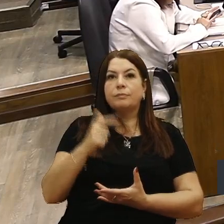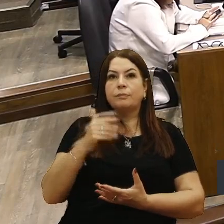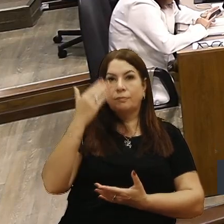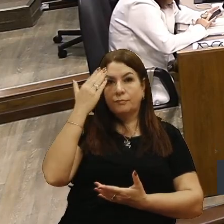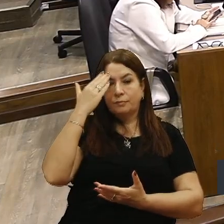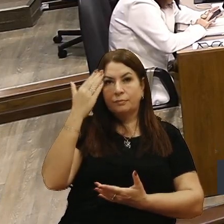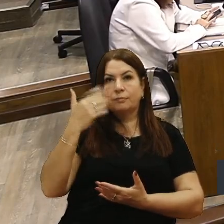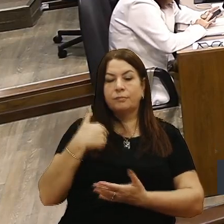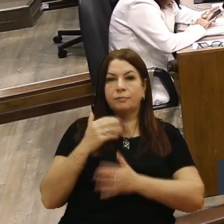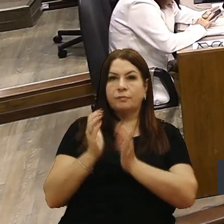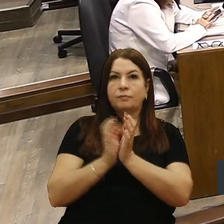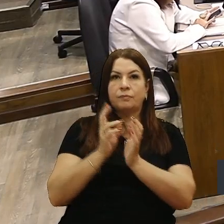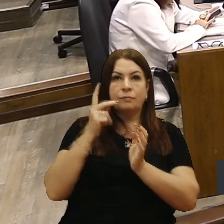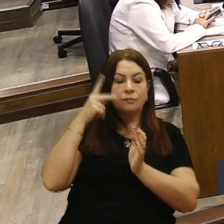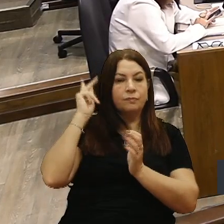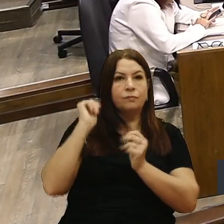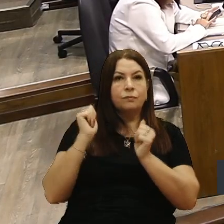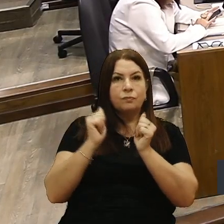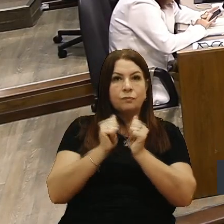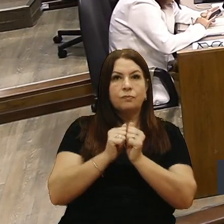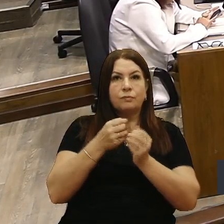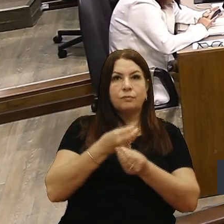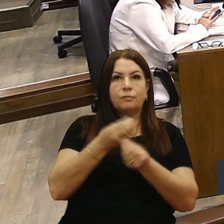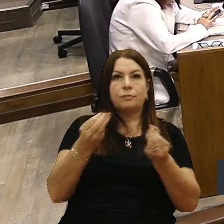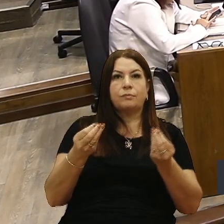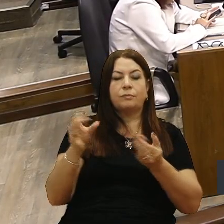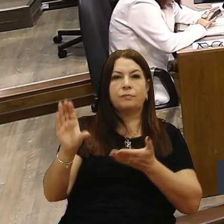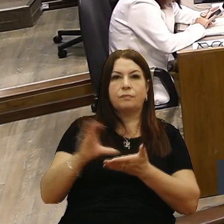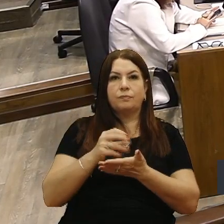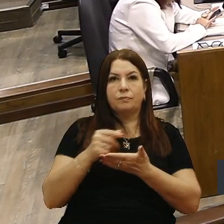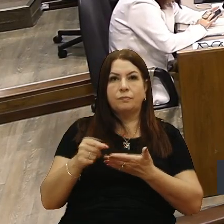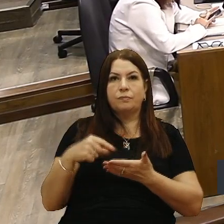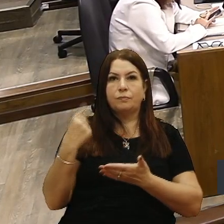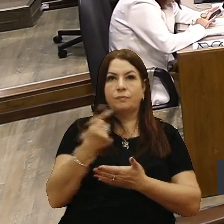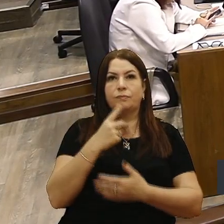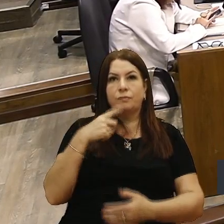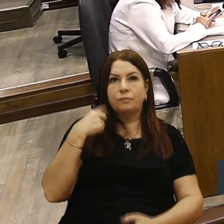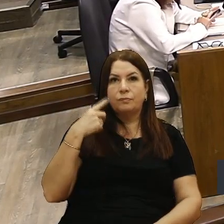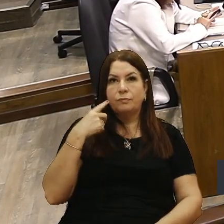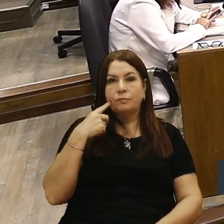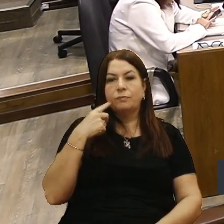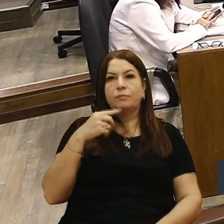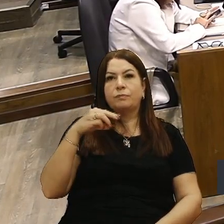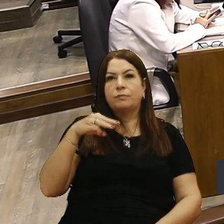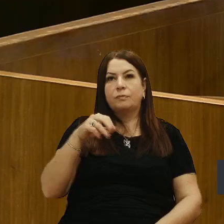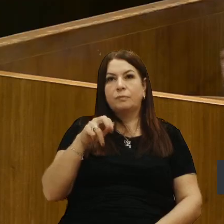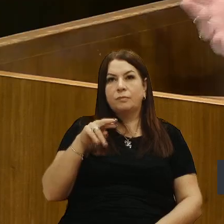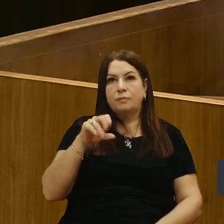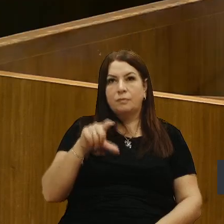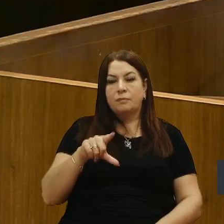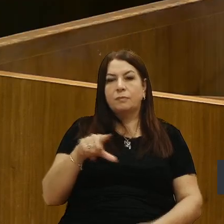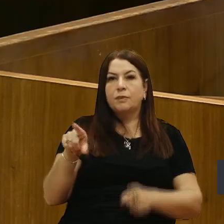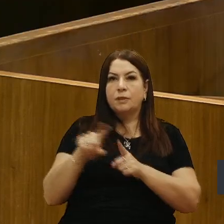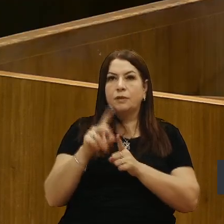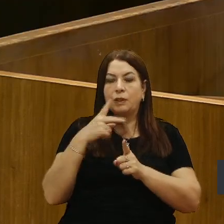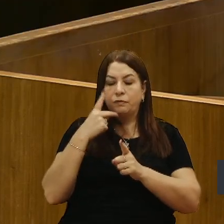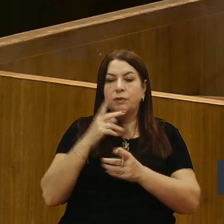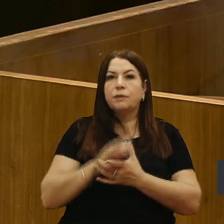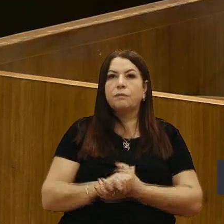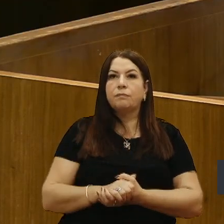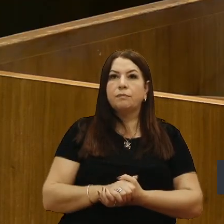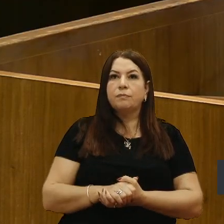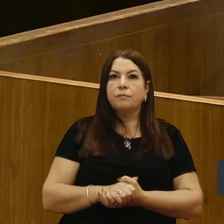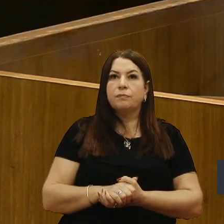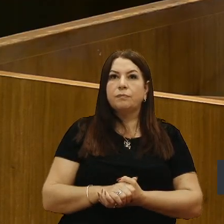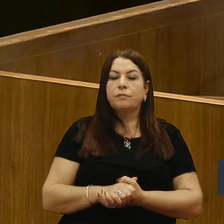agradecer ao meu colega Iago, que esteve comigo entregando essa emenda, agradecer ao nosso deputado Marcel Van Hatten e dizer que